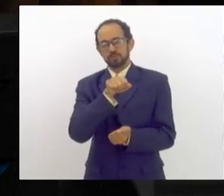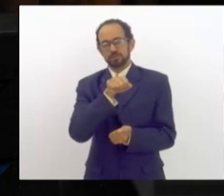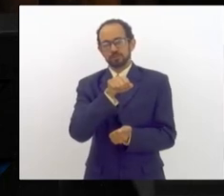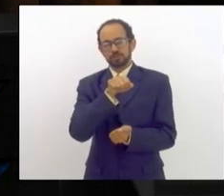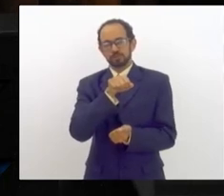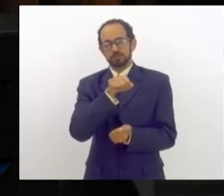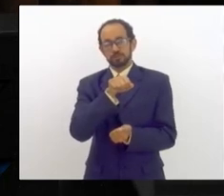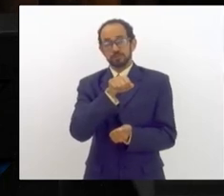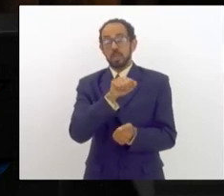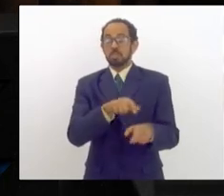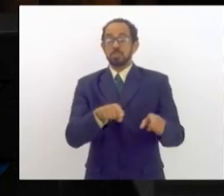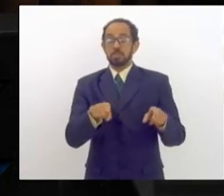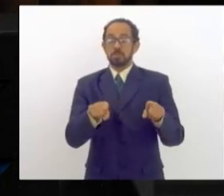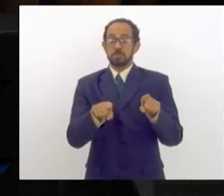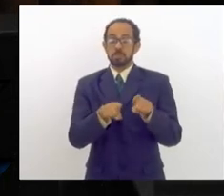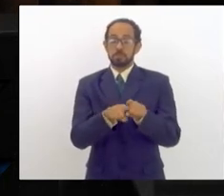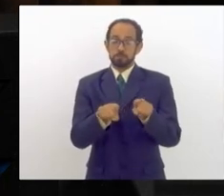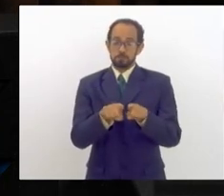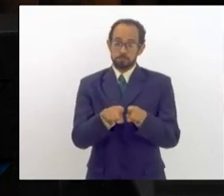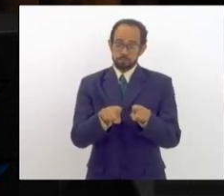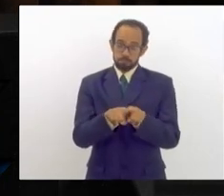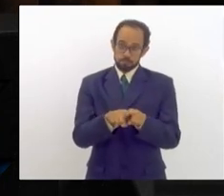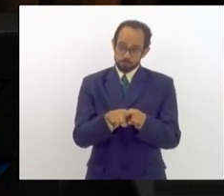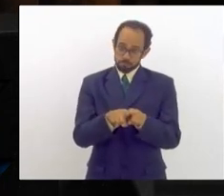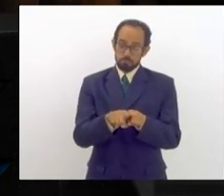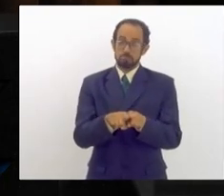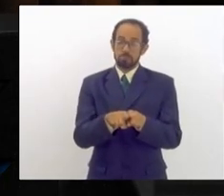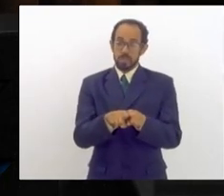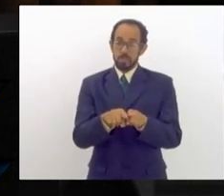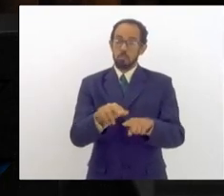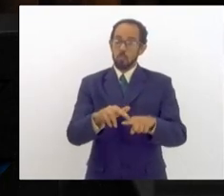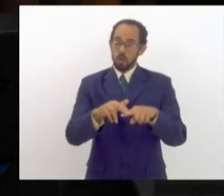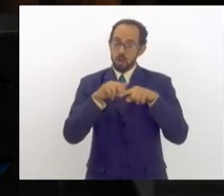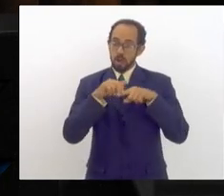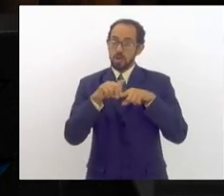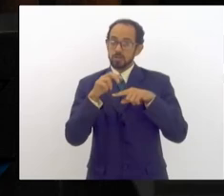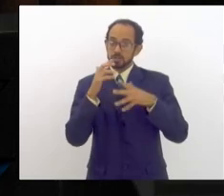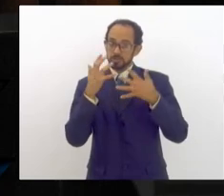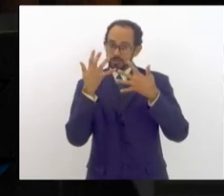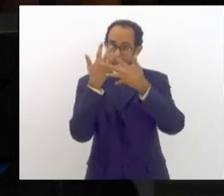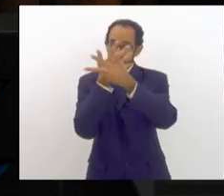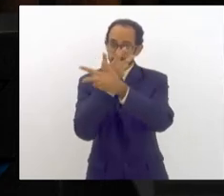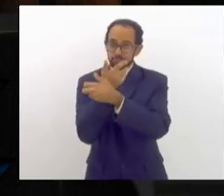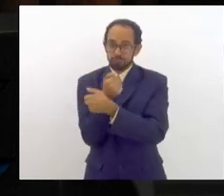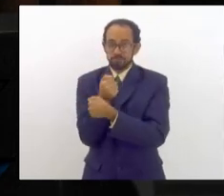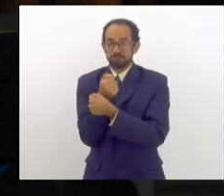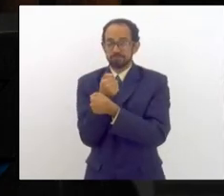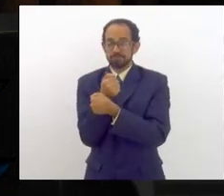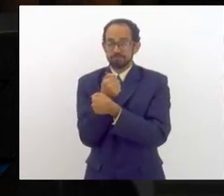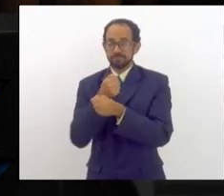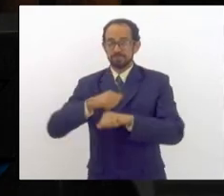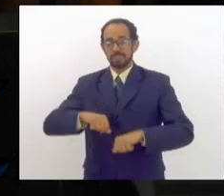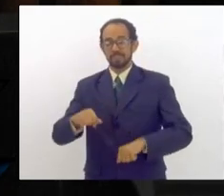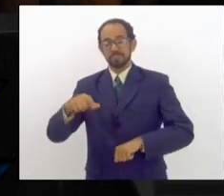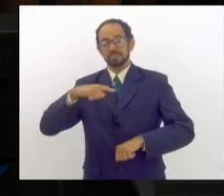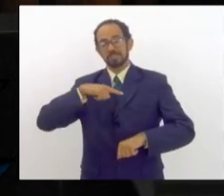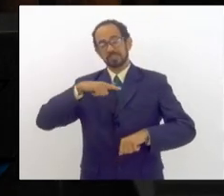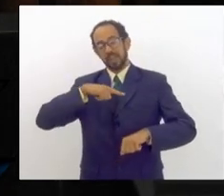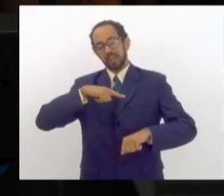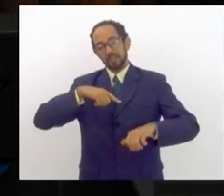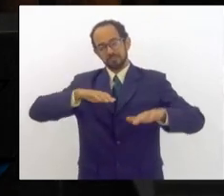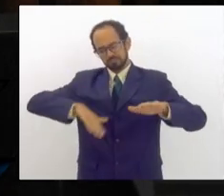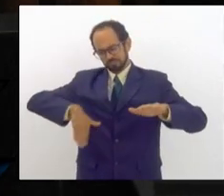e não somente pelas suas belezas pelo extenso litoral